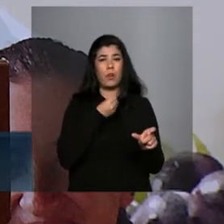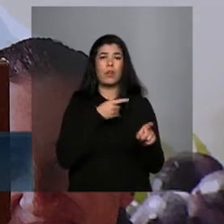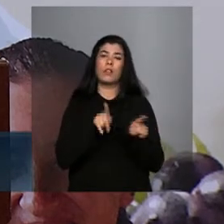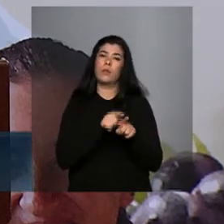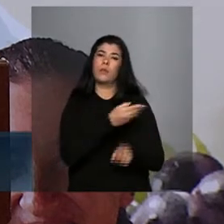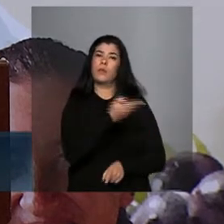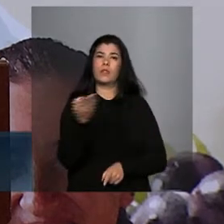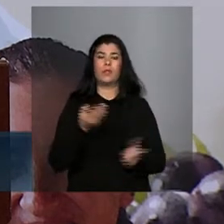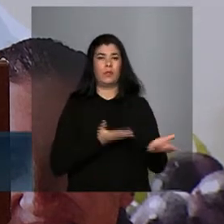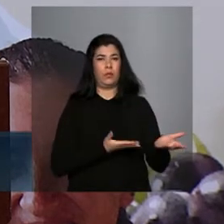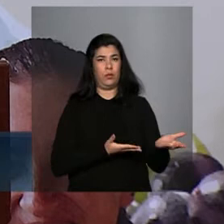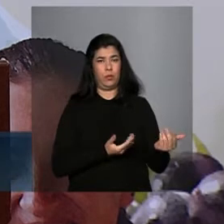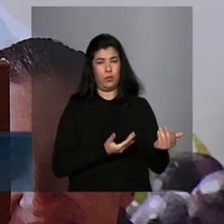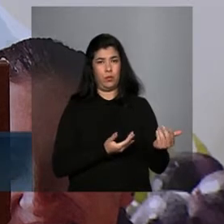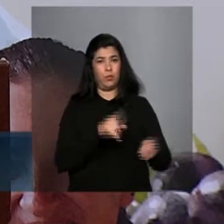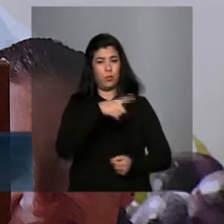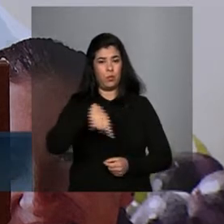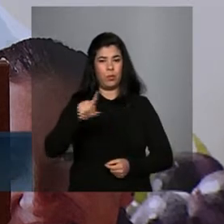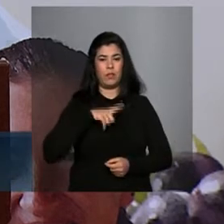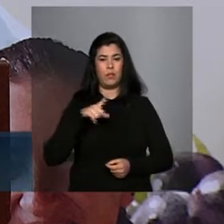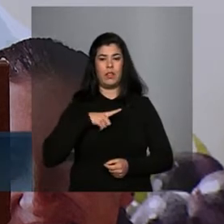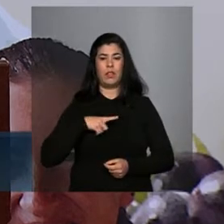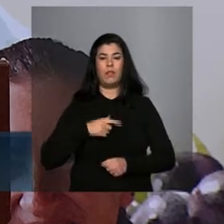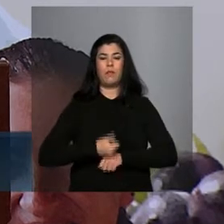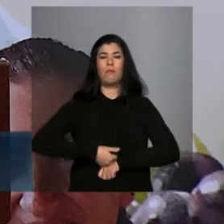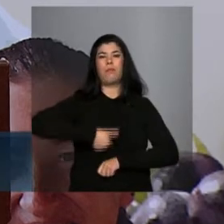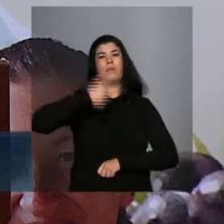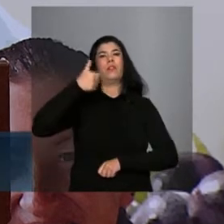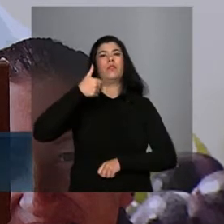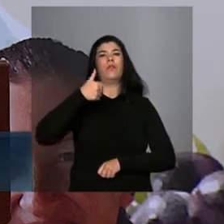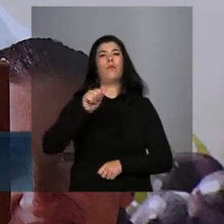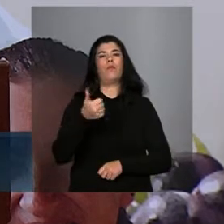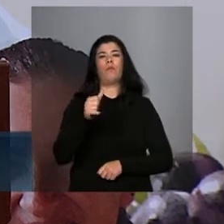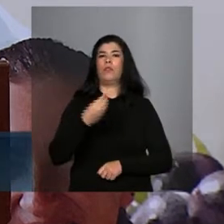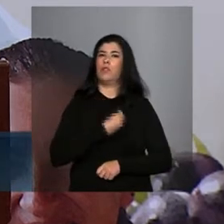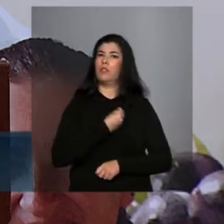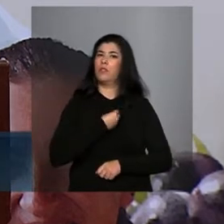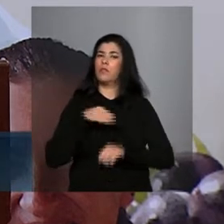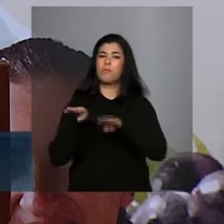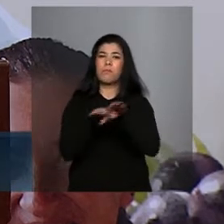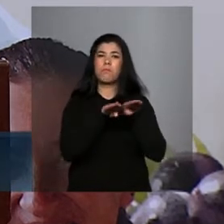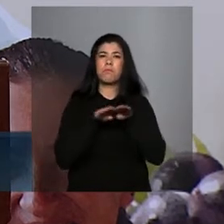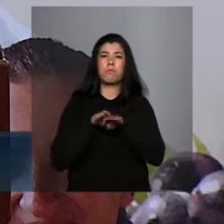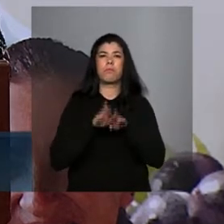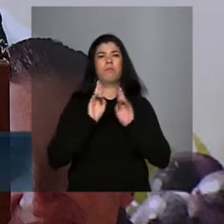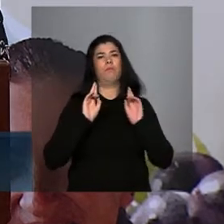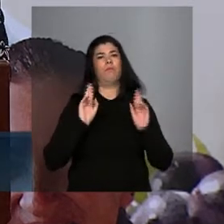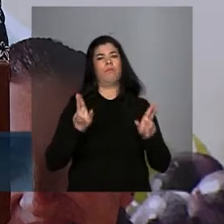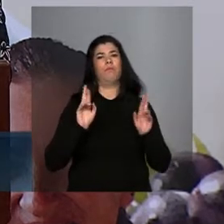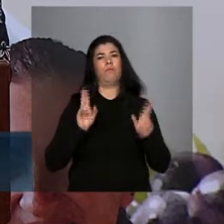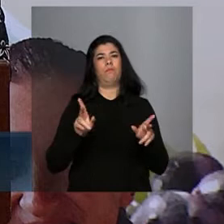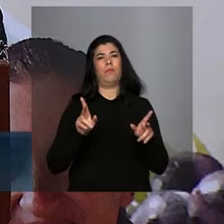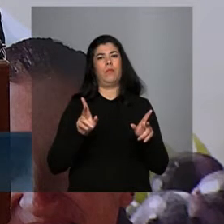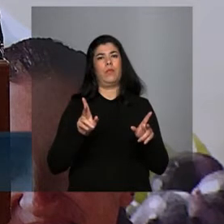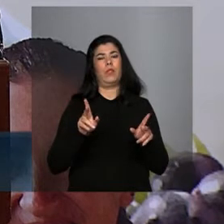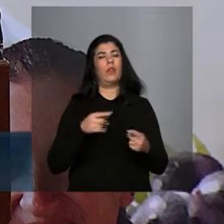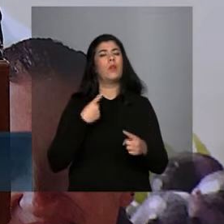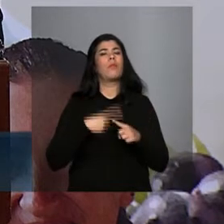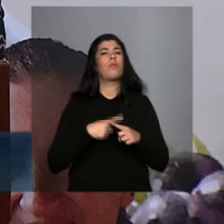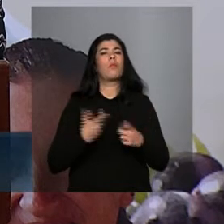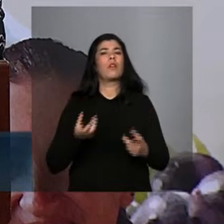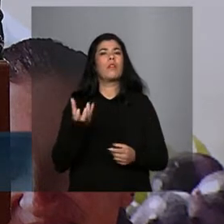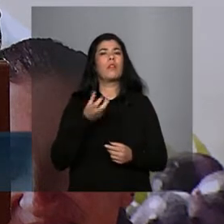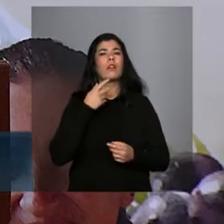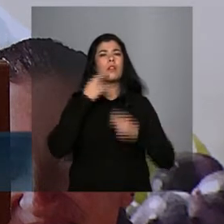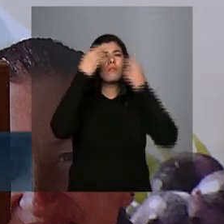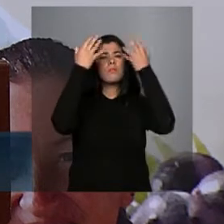os jovens, que eles tenham uma qualidade de vida de padrão diferente. Daí porque eu